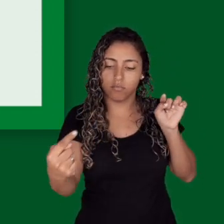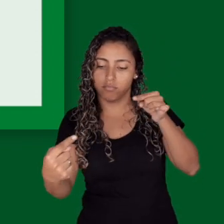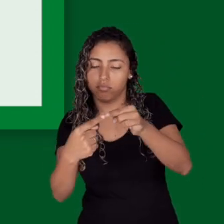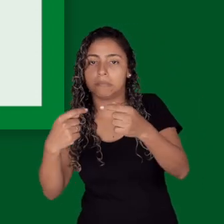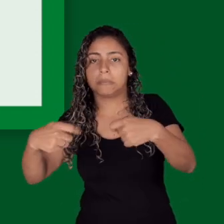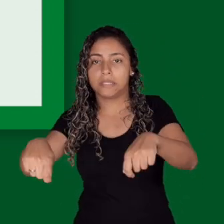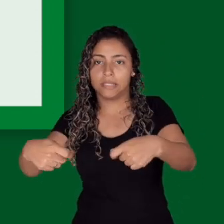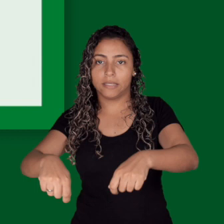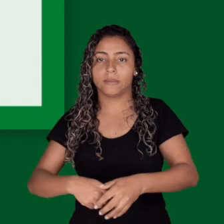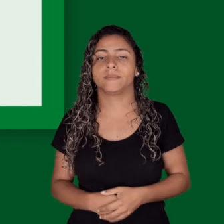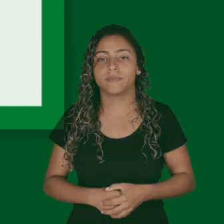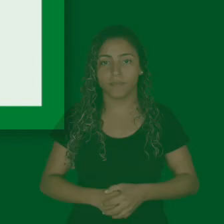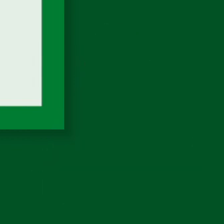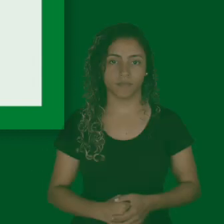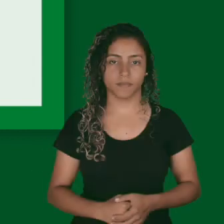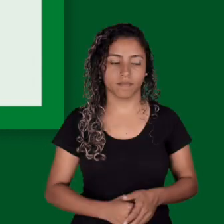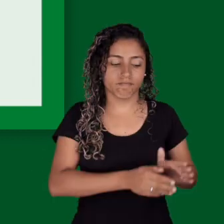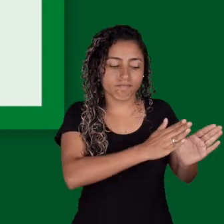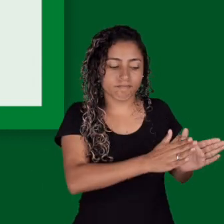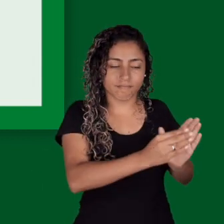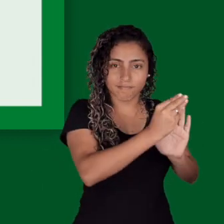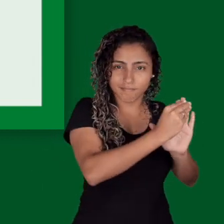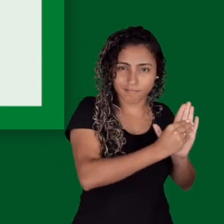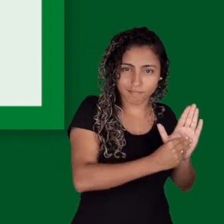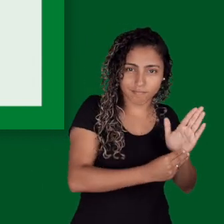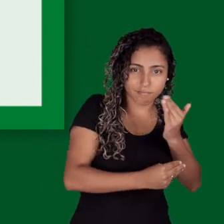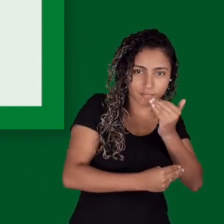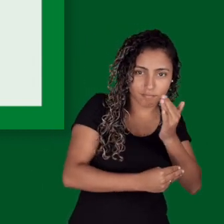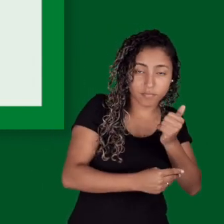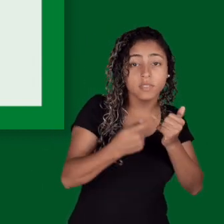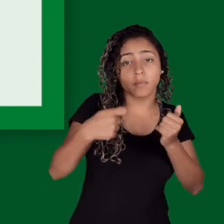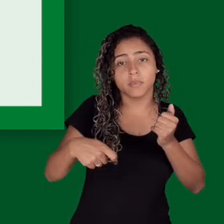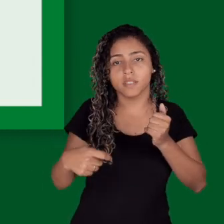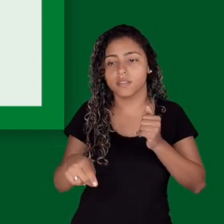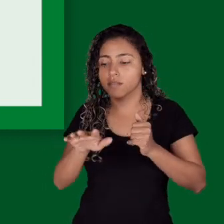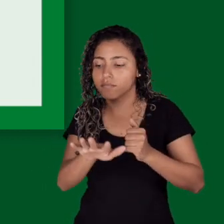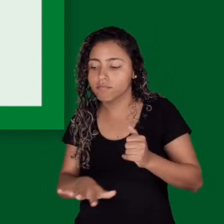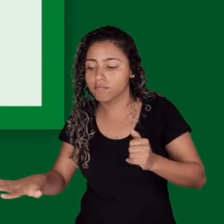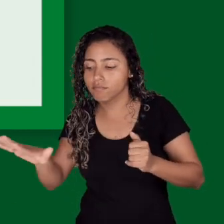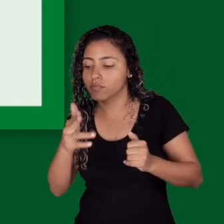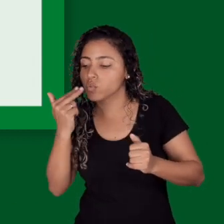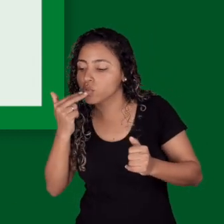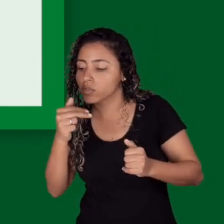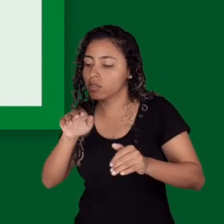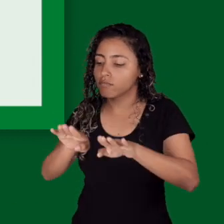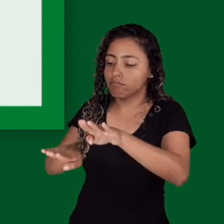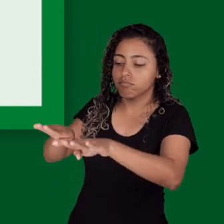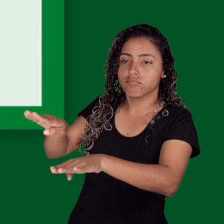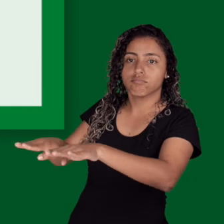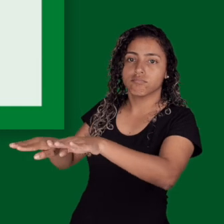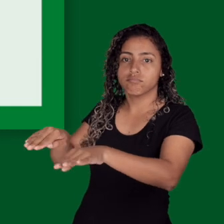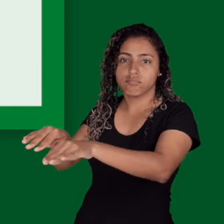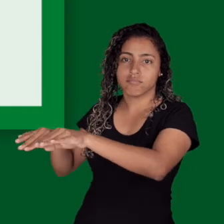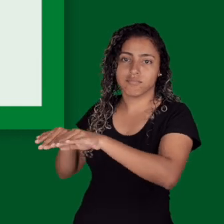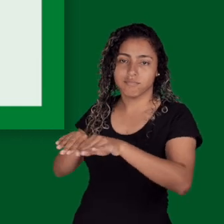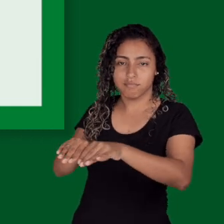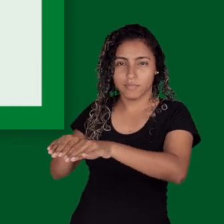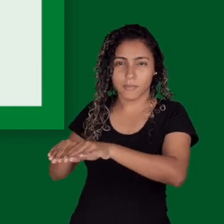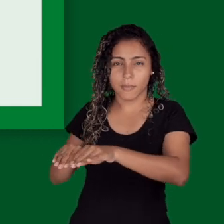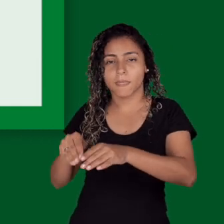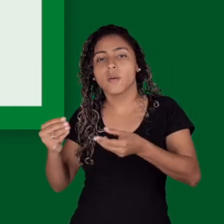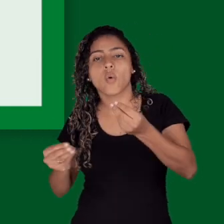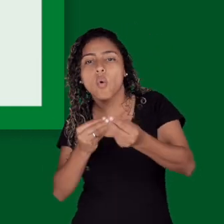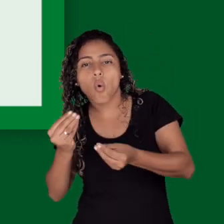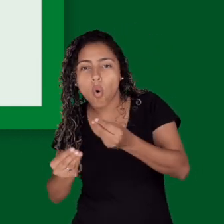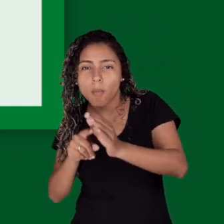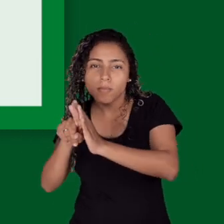especial. Os cardápios, eles têm que atender uma média de necessidades nutricionais, e essas necessidades nutricionais, elas são calculadas de